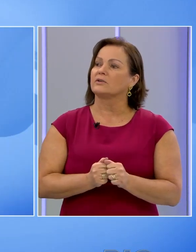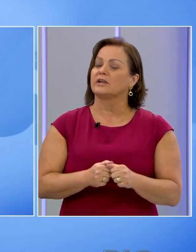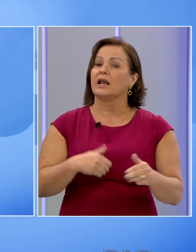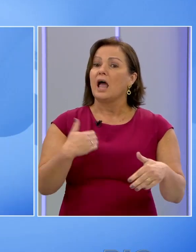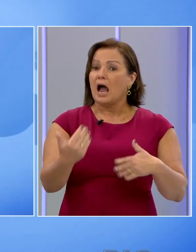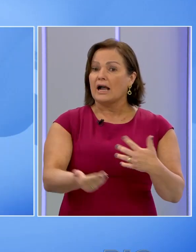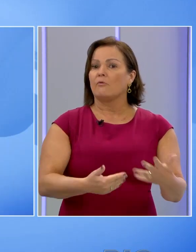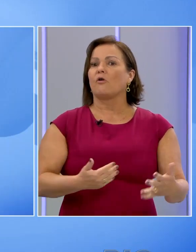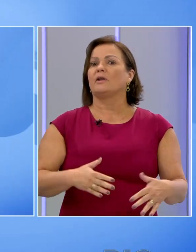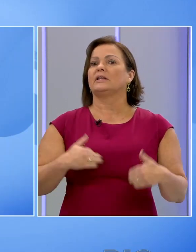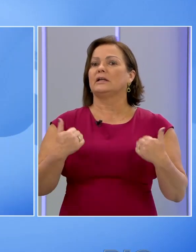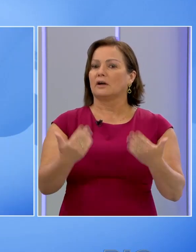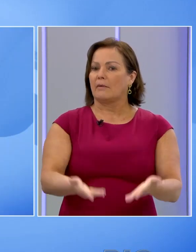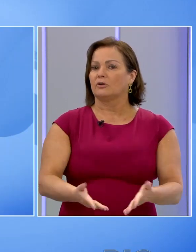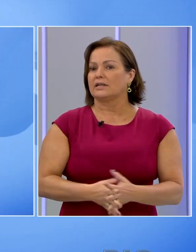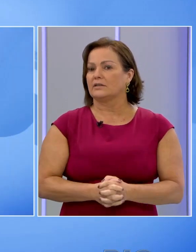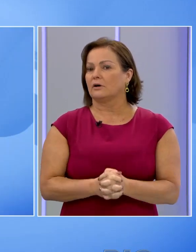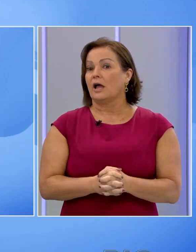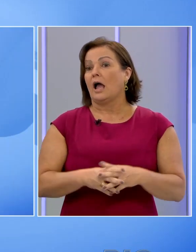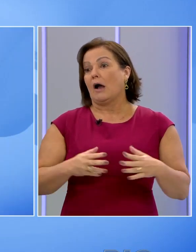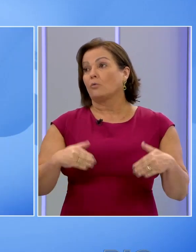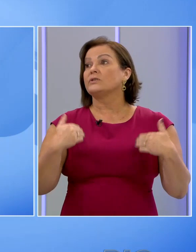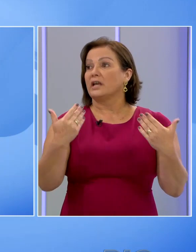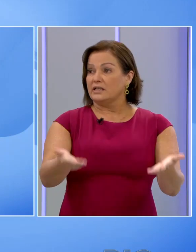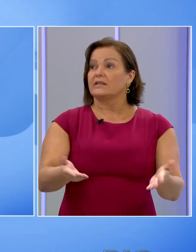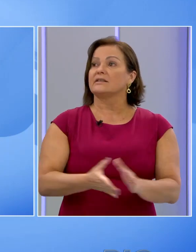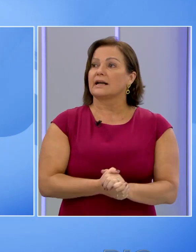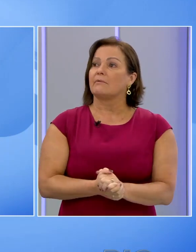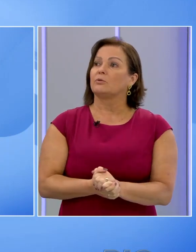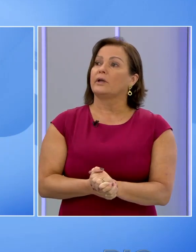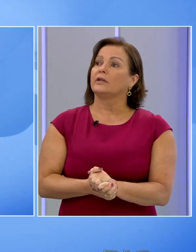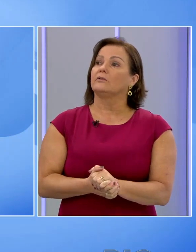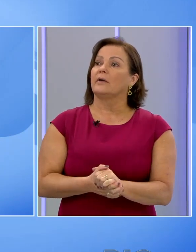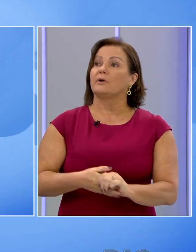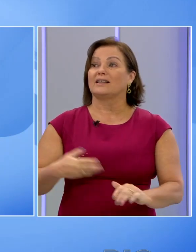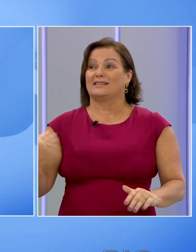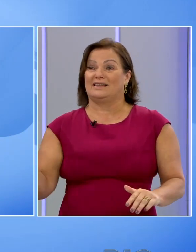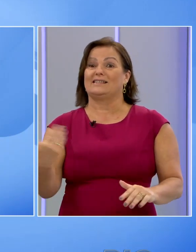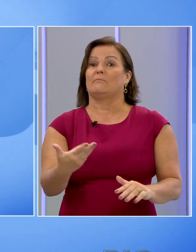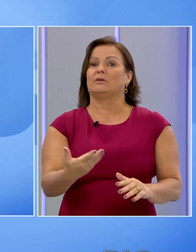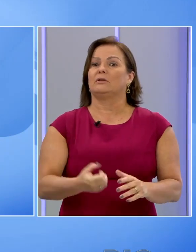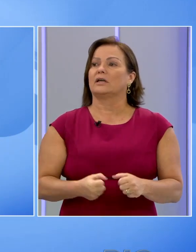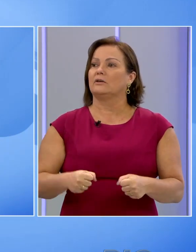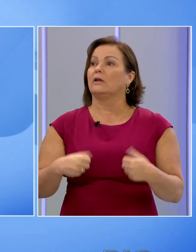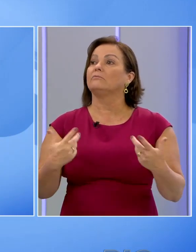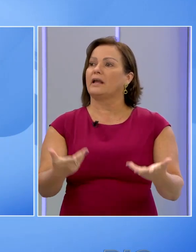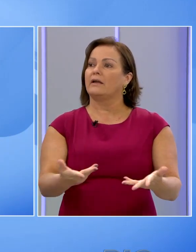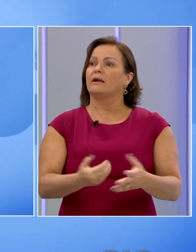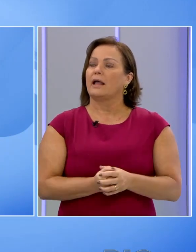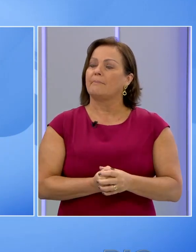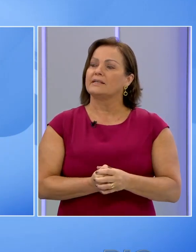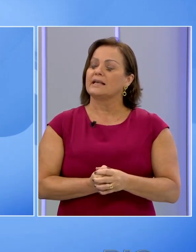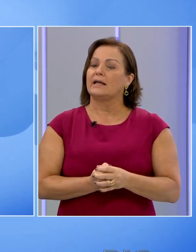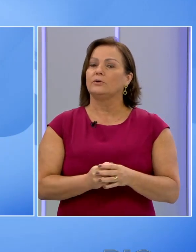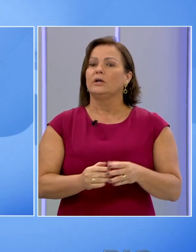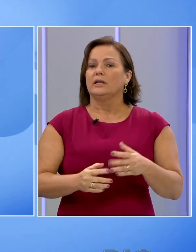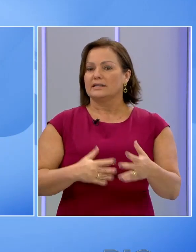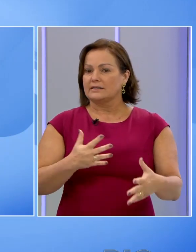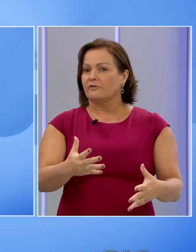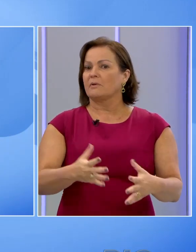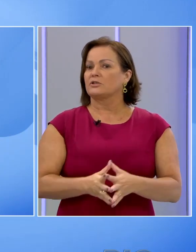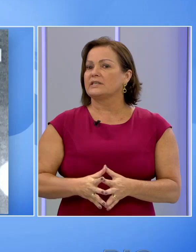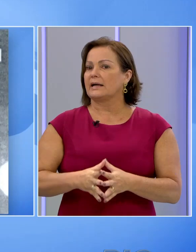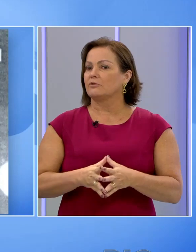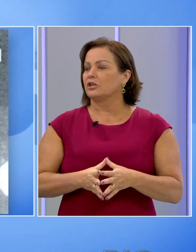alguma coisa contra ela, acabam comentando, acabam trazendo a consciência, às vezes acaba doendo, né, por ela ter sabido daquilo e não ter repassado, e